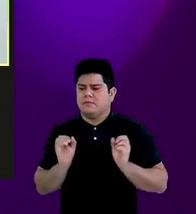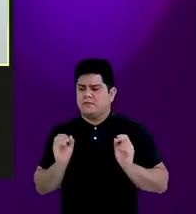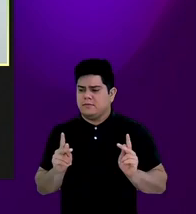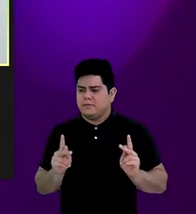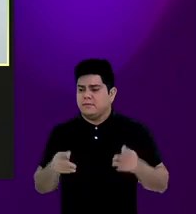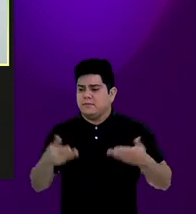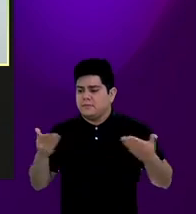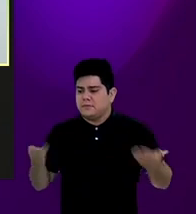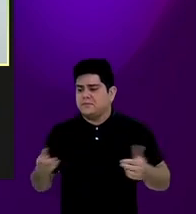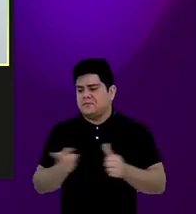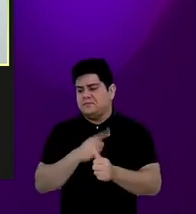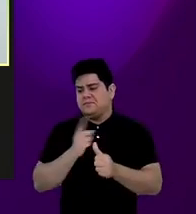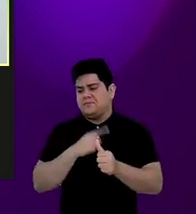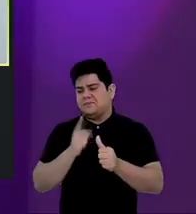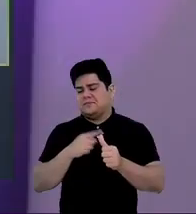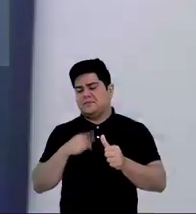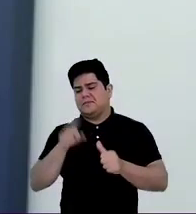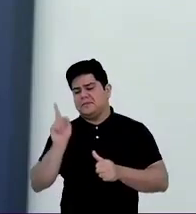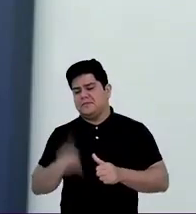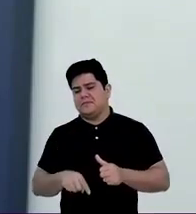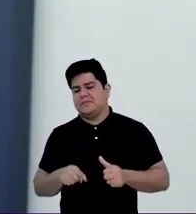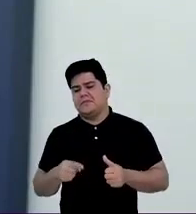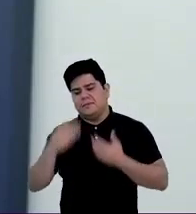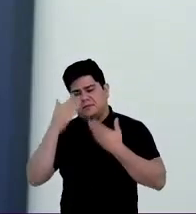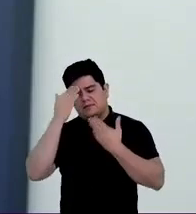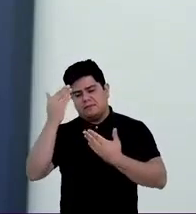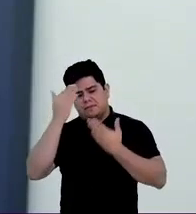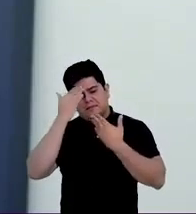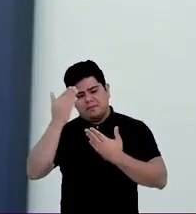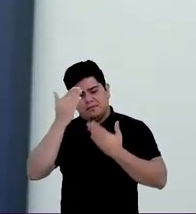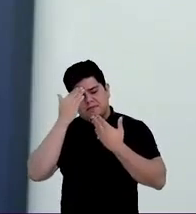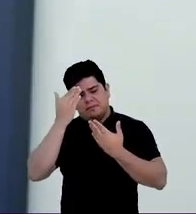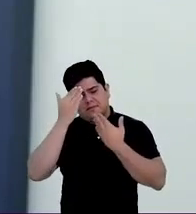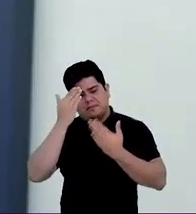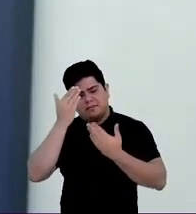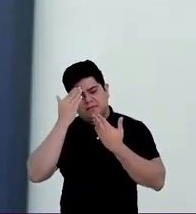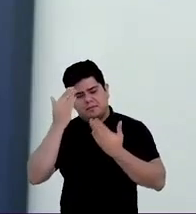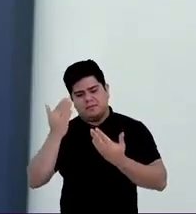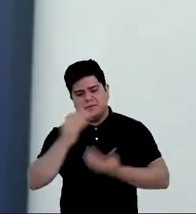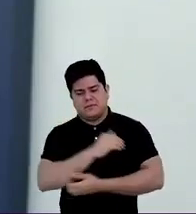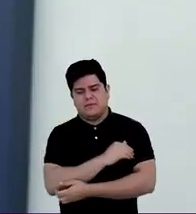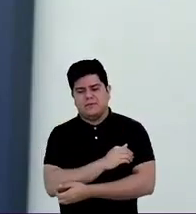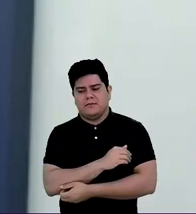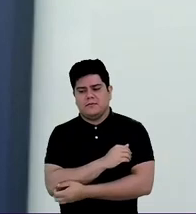Bom, em primeiro lugar, muito obrigado, Chiattoni, pela